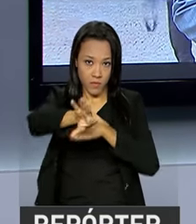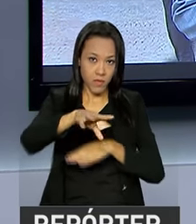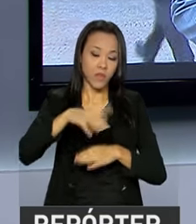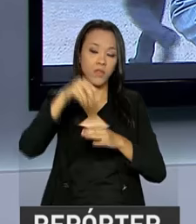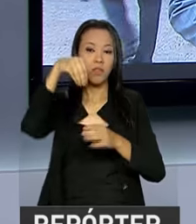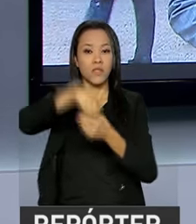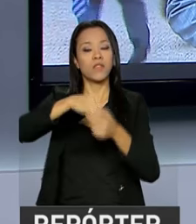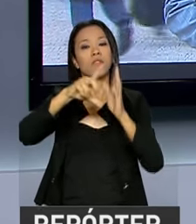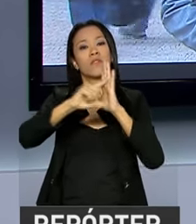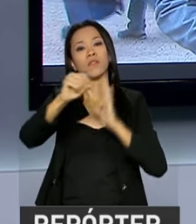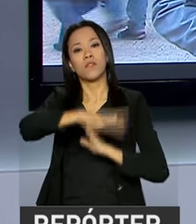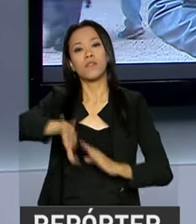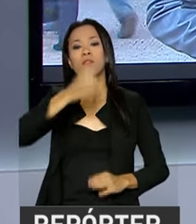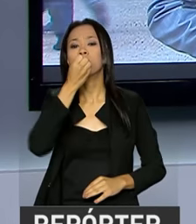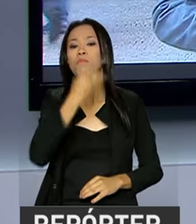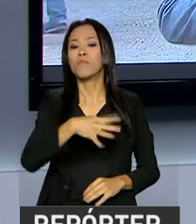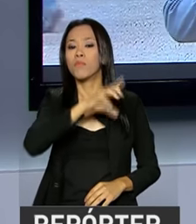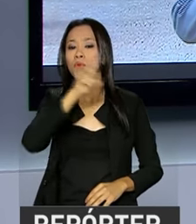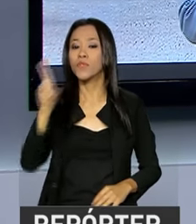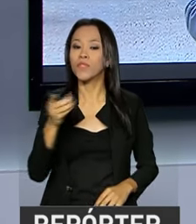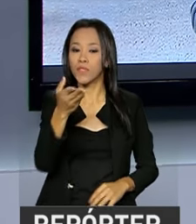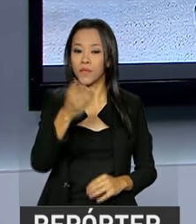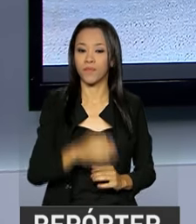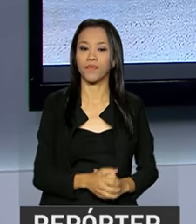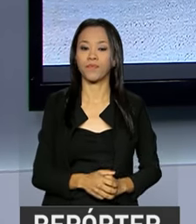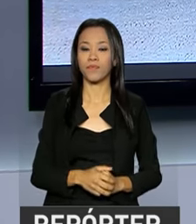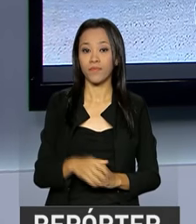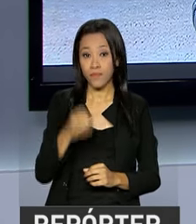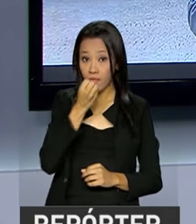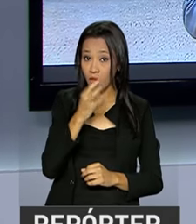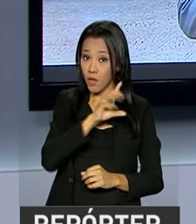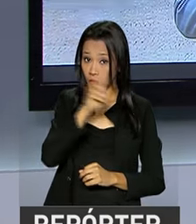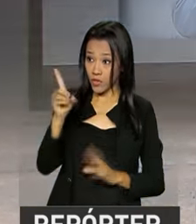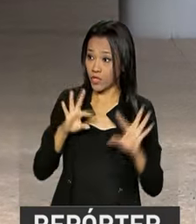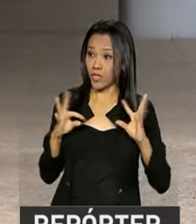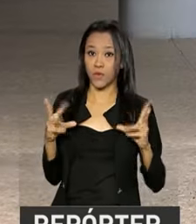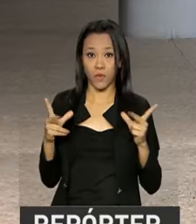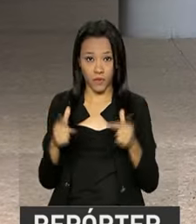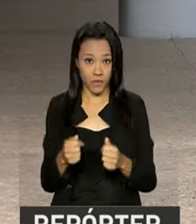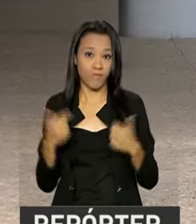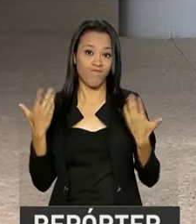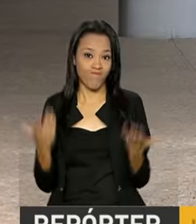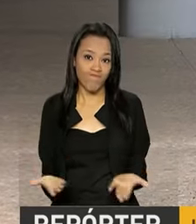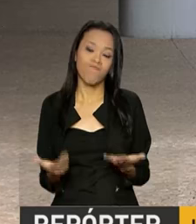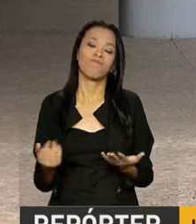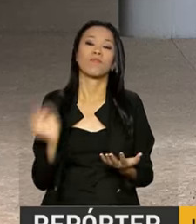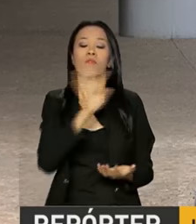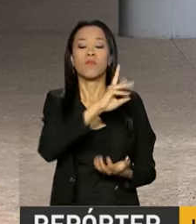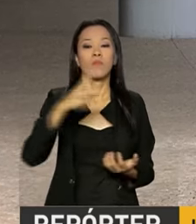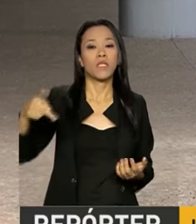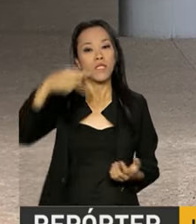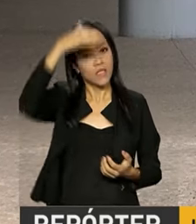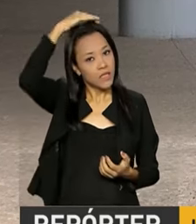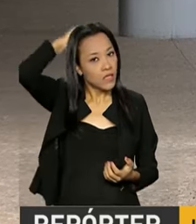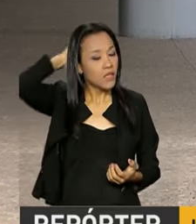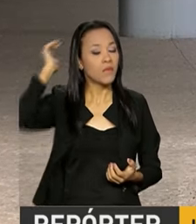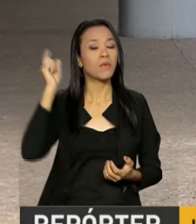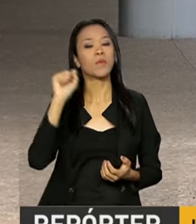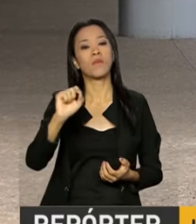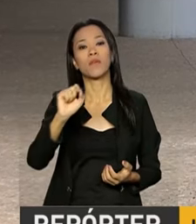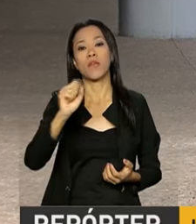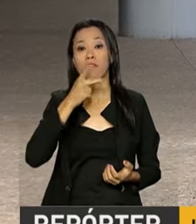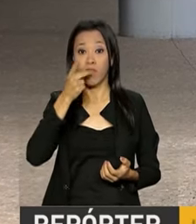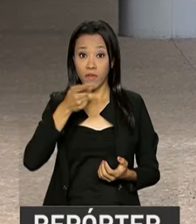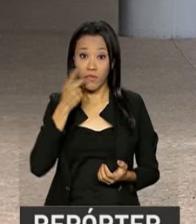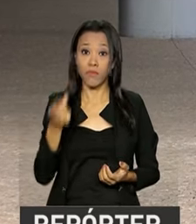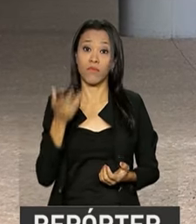Planalto João Pedro Bom dia Oi Leandro bom dia a você bom dia a todos é isso Olha o presidente Michel Temer ele disse por